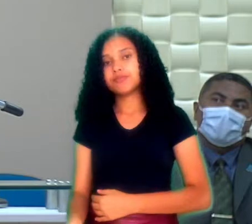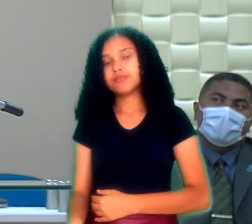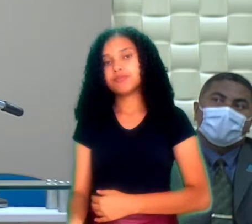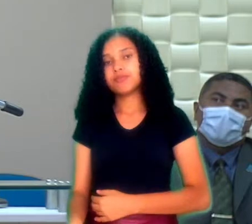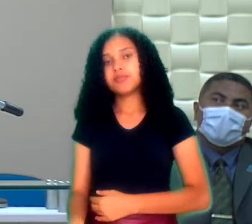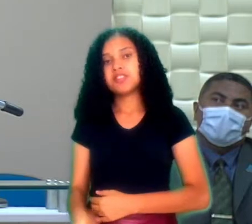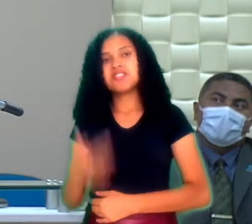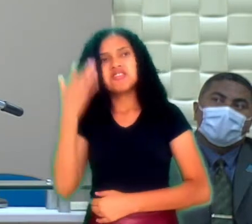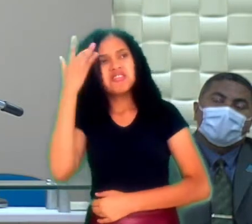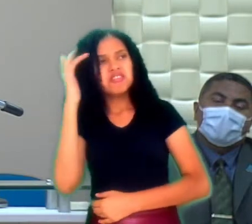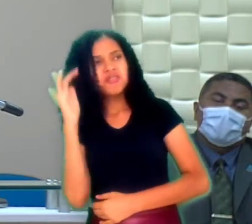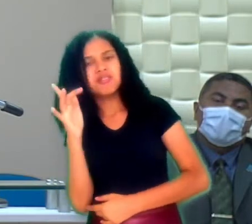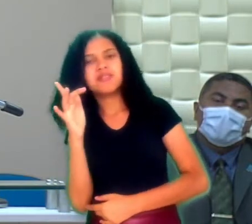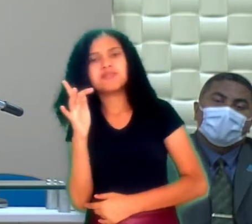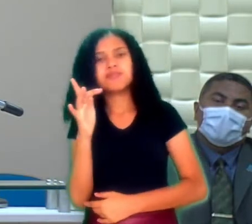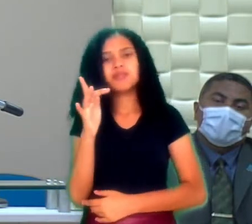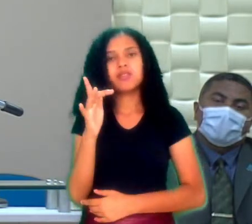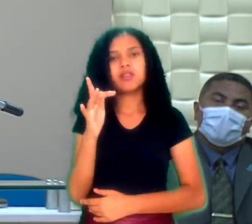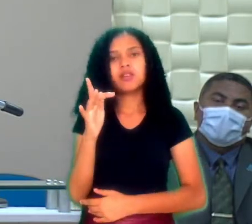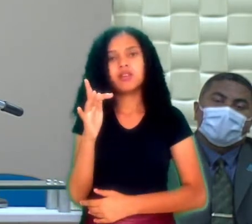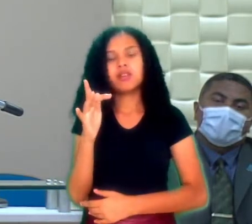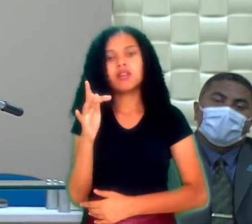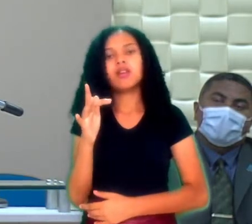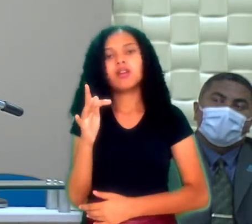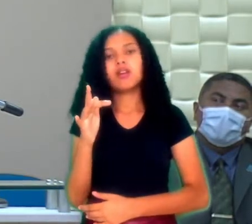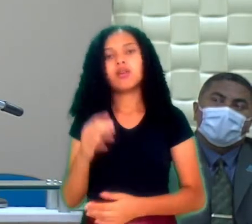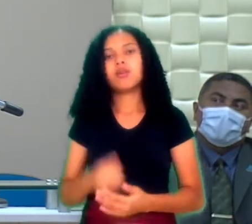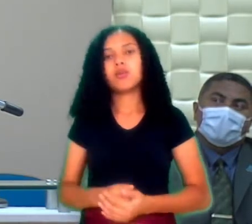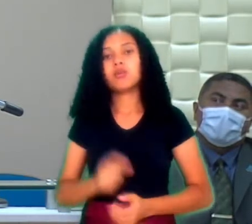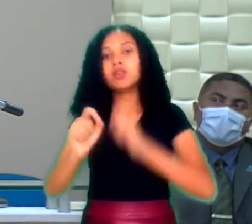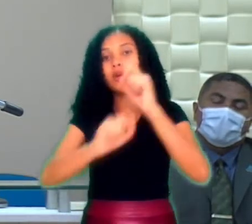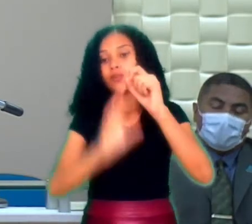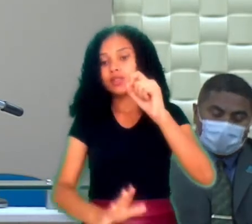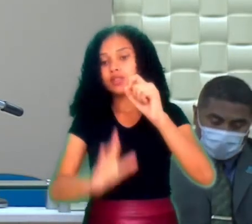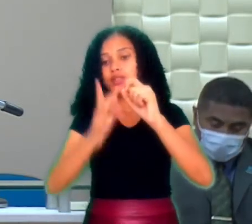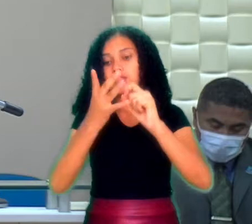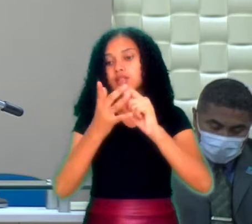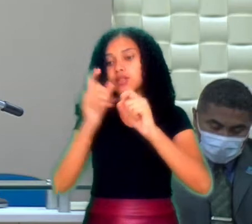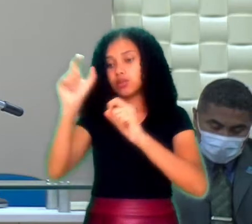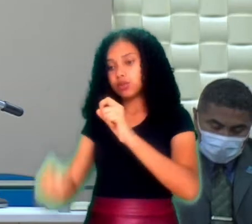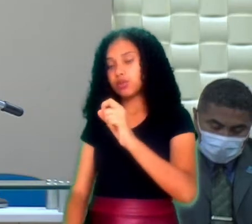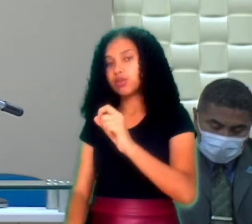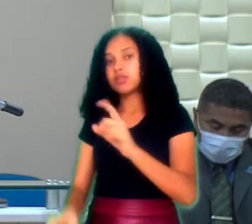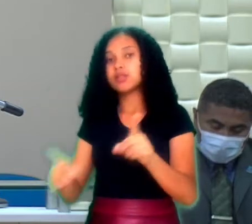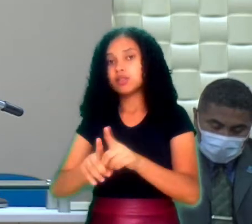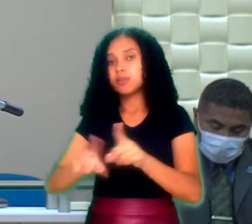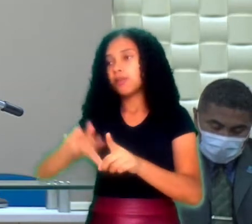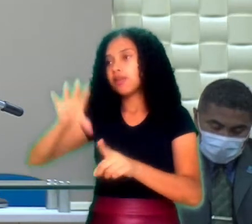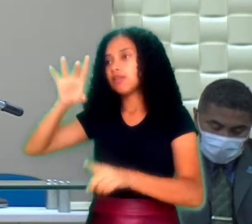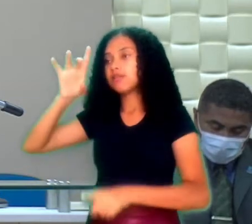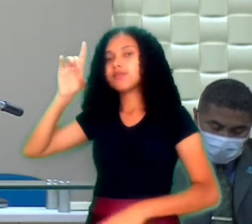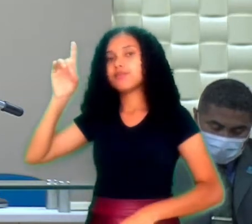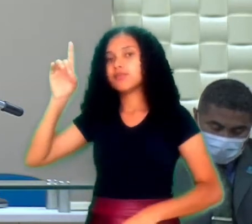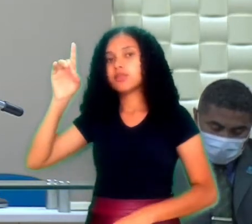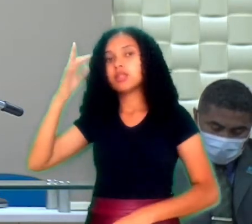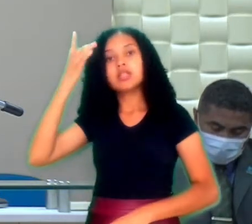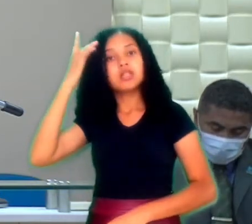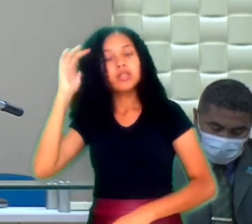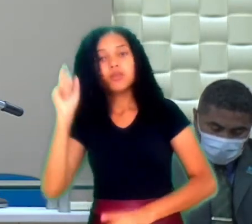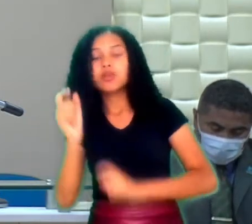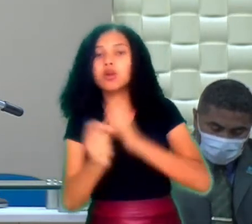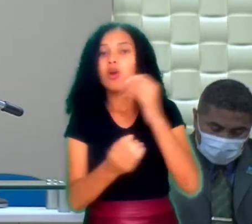Ninguém sabia o que se passava entre ele e Deus. Ninguém sabia da sua situação